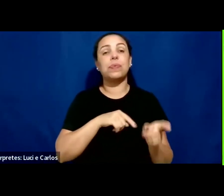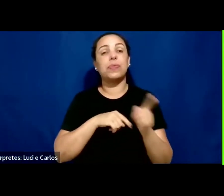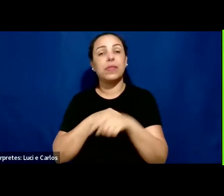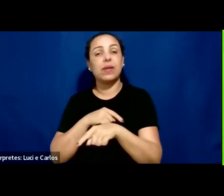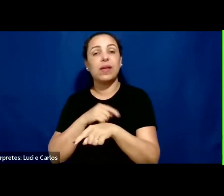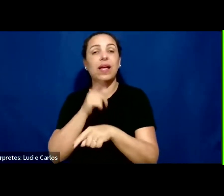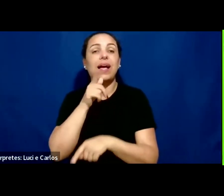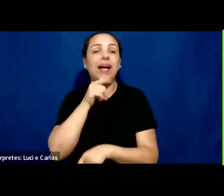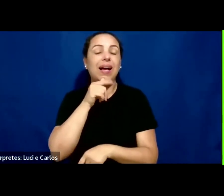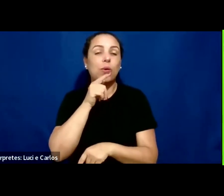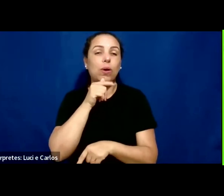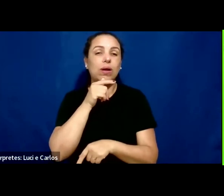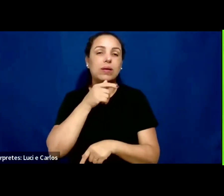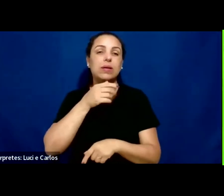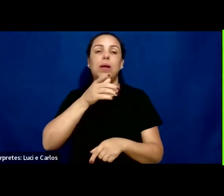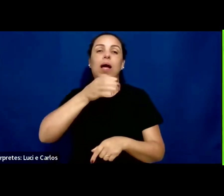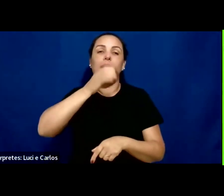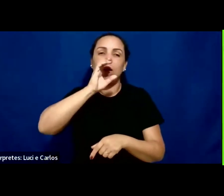7 dias.